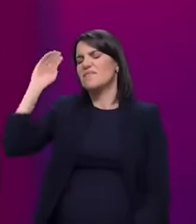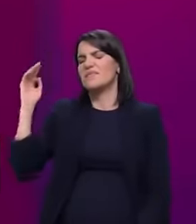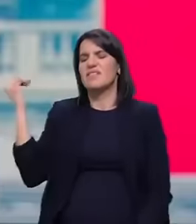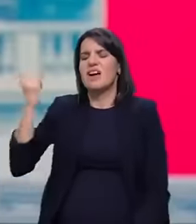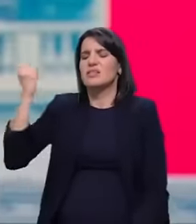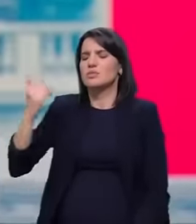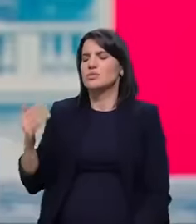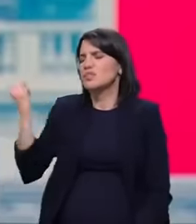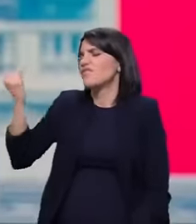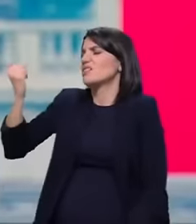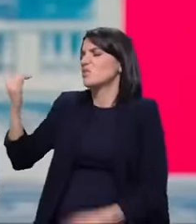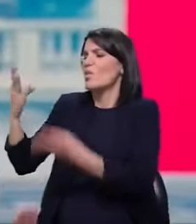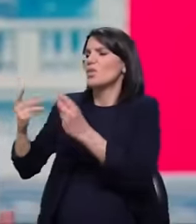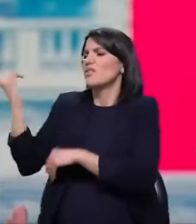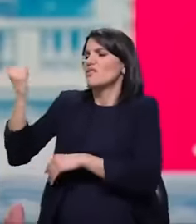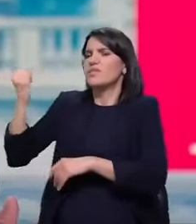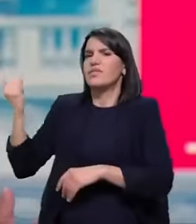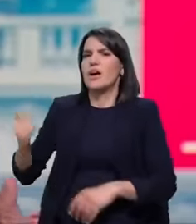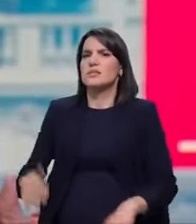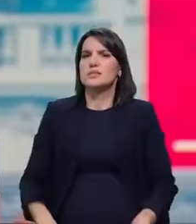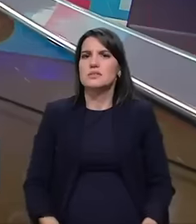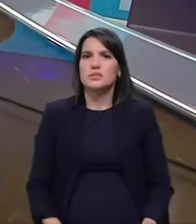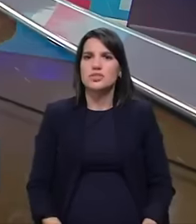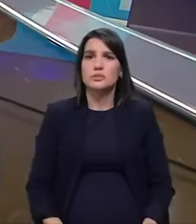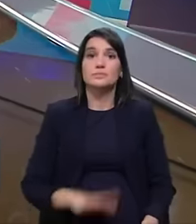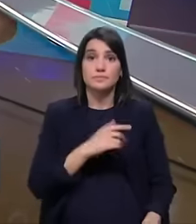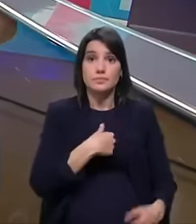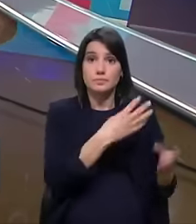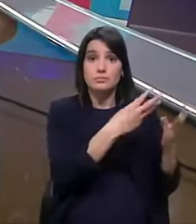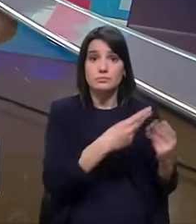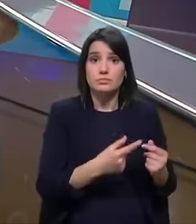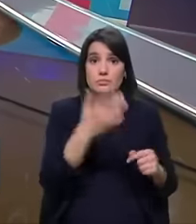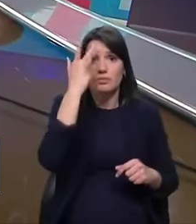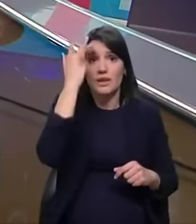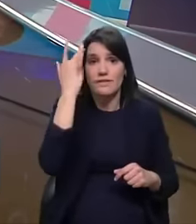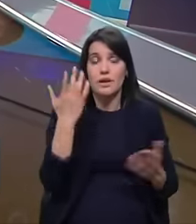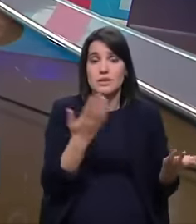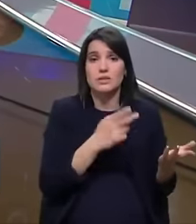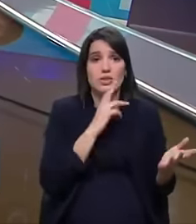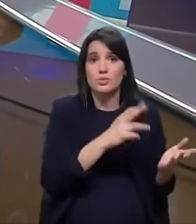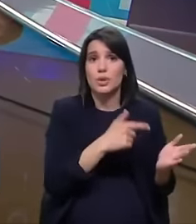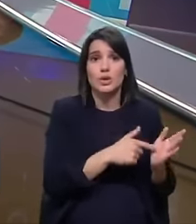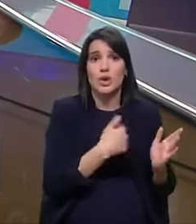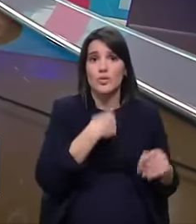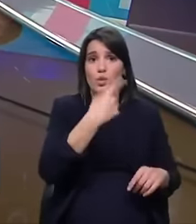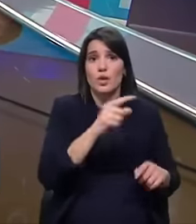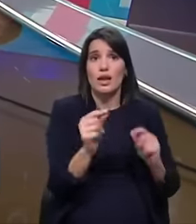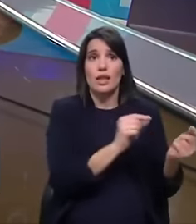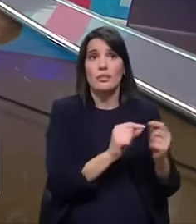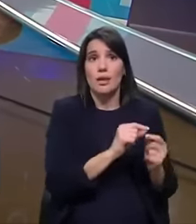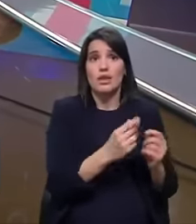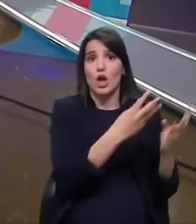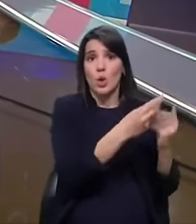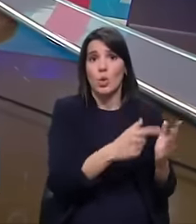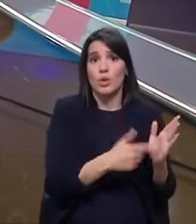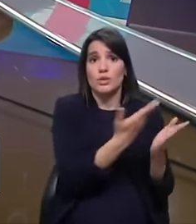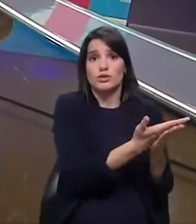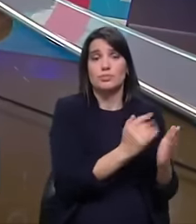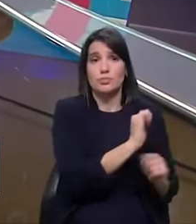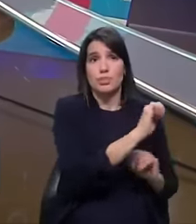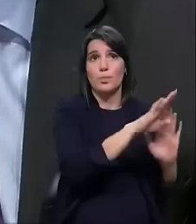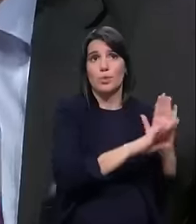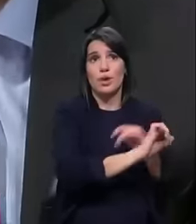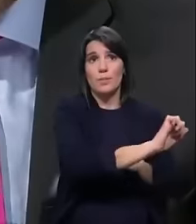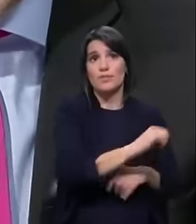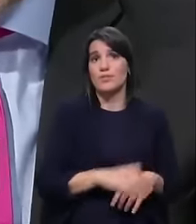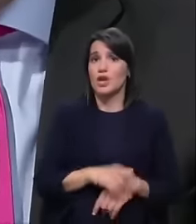contas porque eu faço as contas. São contas falsas, por eu faço as contas para o Dr. Ventura. É fácil, não é? Contas falsas. Eu fui a única neste debate que apresentei contas sobre o seu programa, Mariana, já